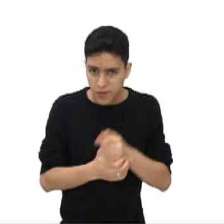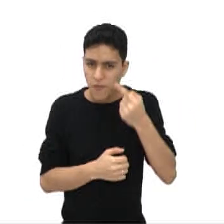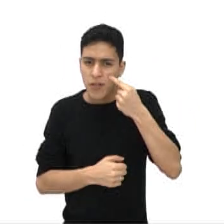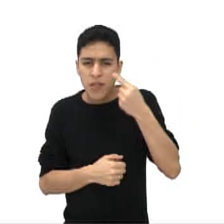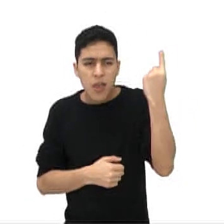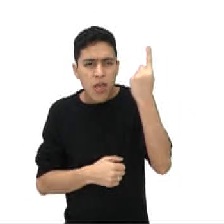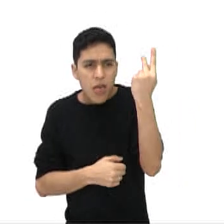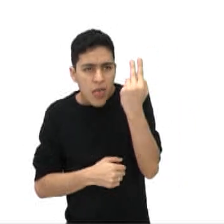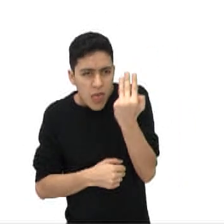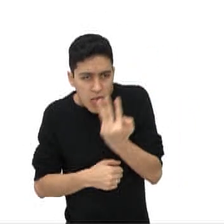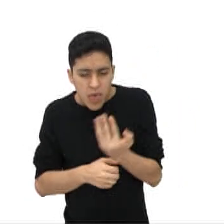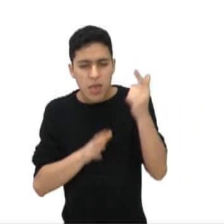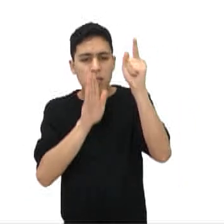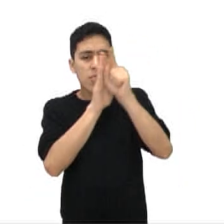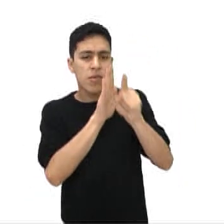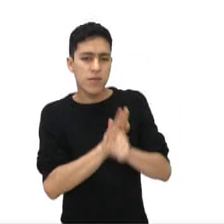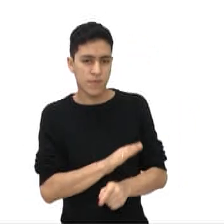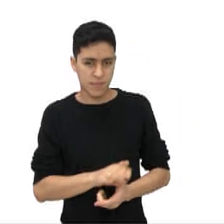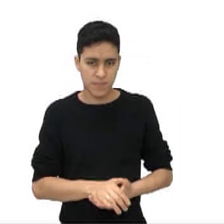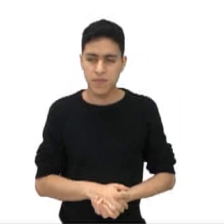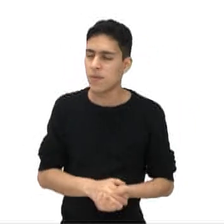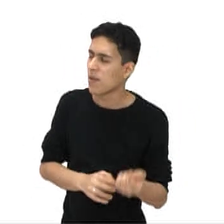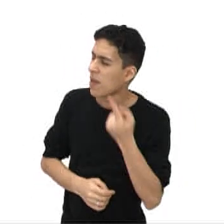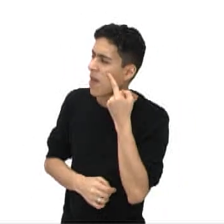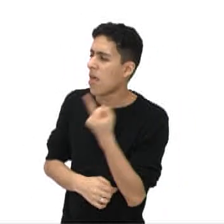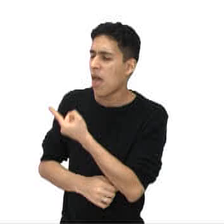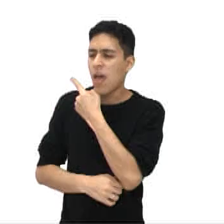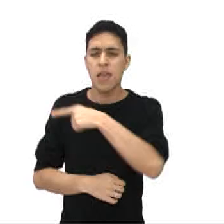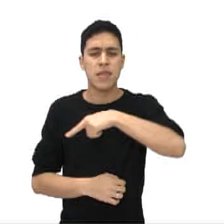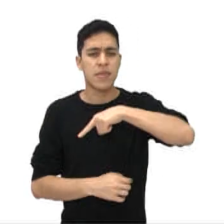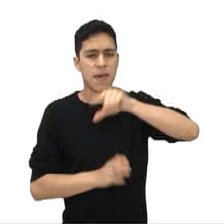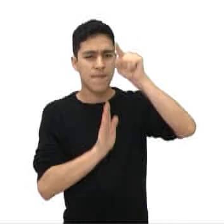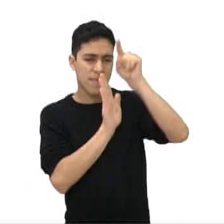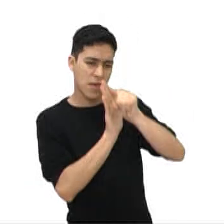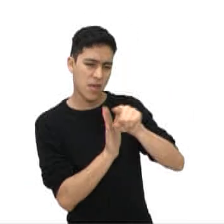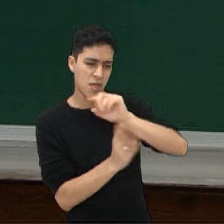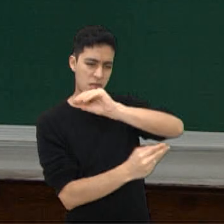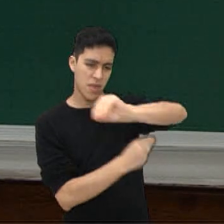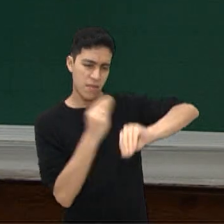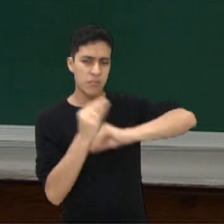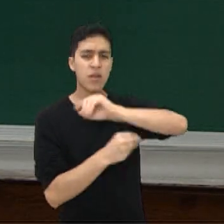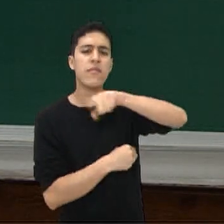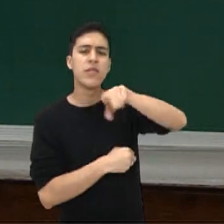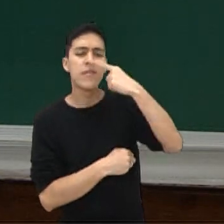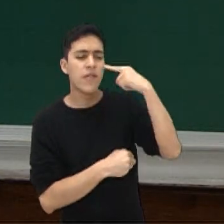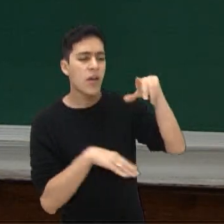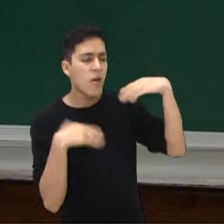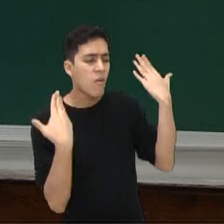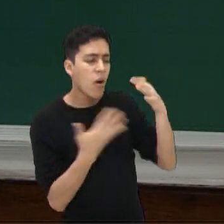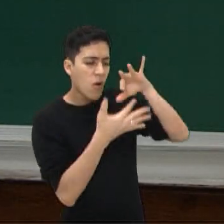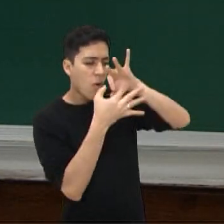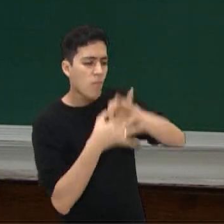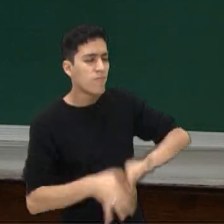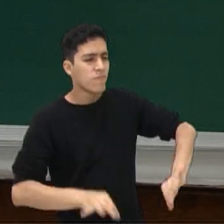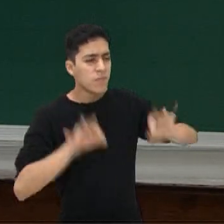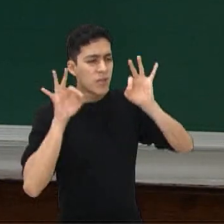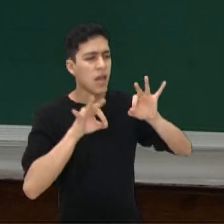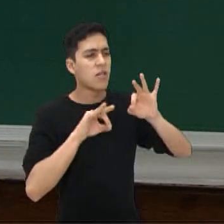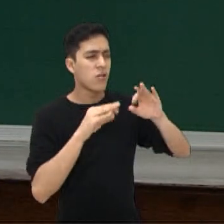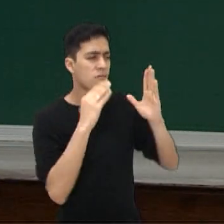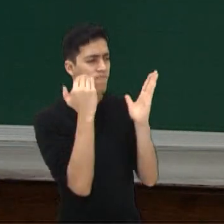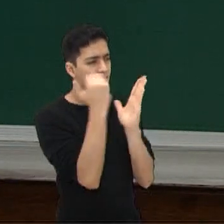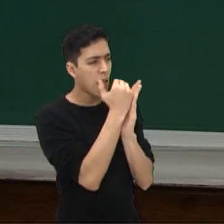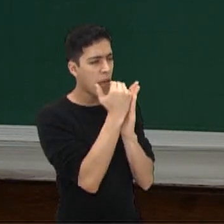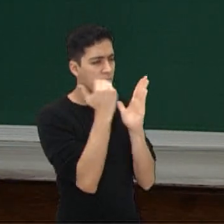foram feitas. Então, você vai ver, eu coloquei algumas perguntas aqui, você vai ver qual é a ordem lógica delas, tá?